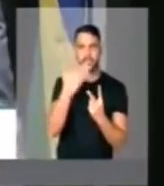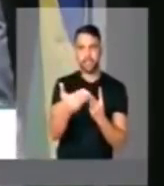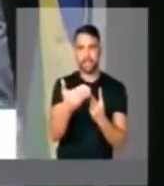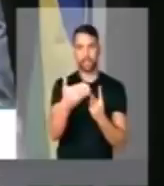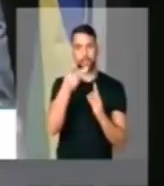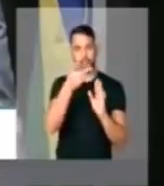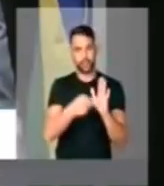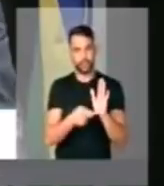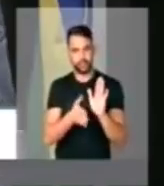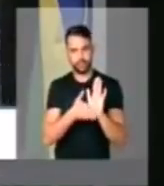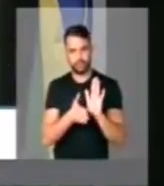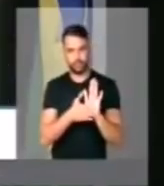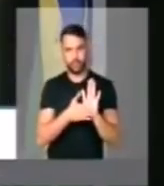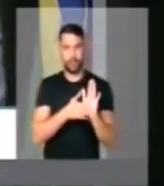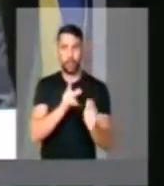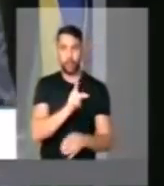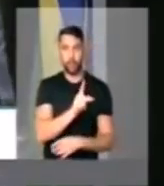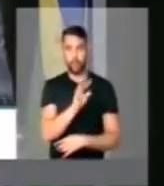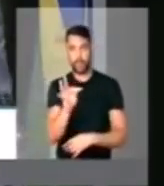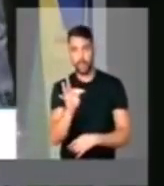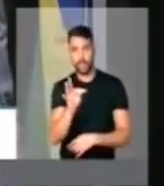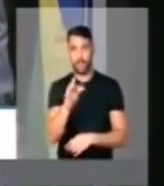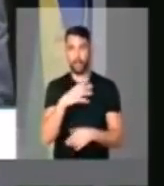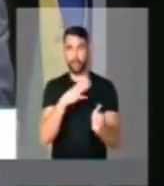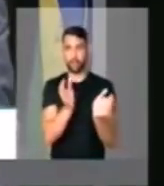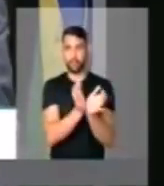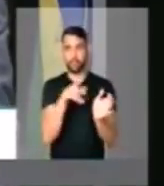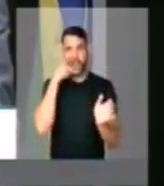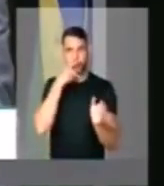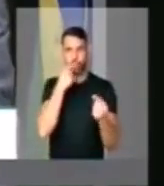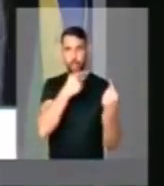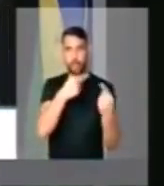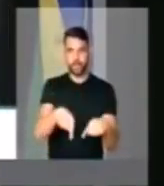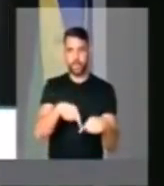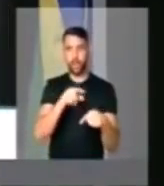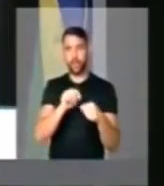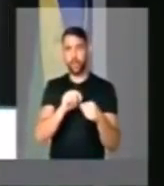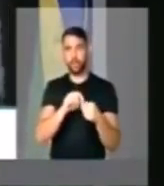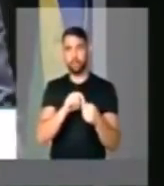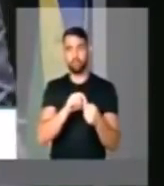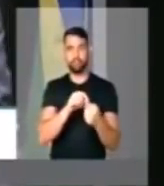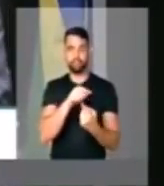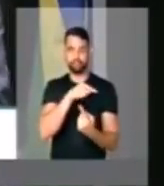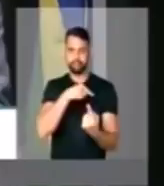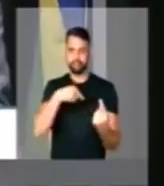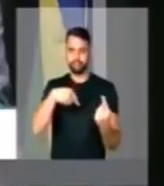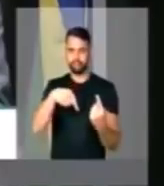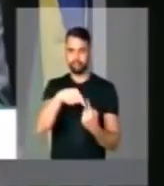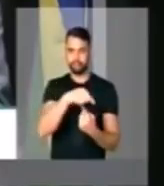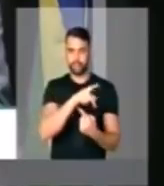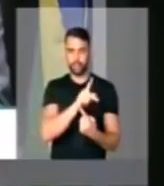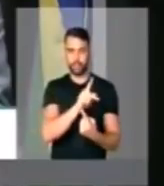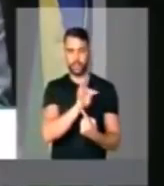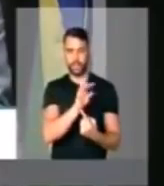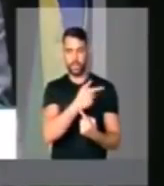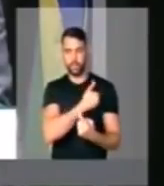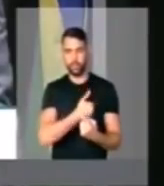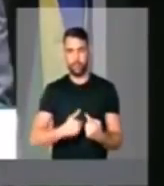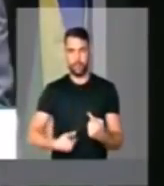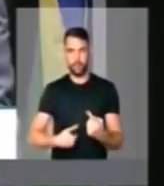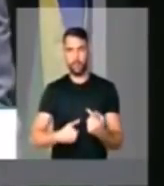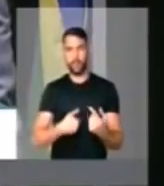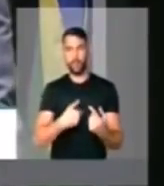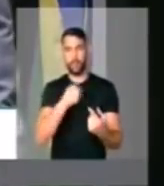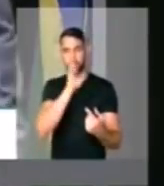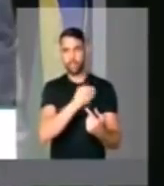colocadas. O PT e as oposições que giram em torno, né, do PT que governou o Brasil por